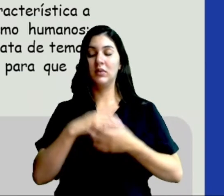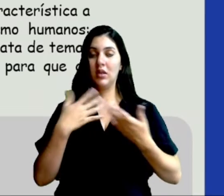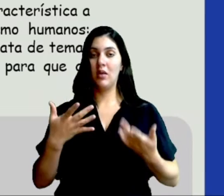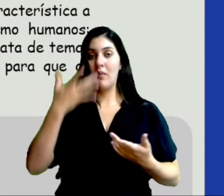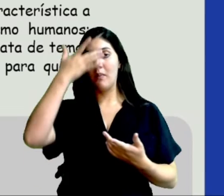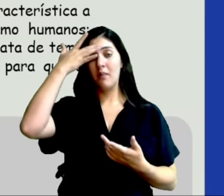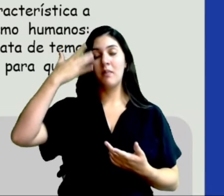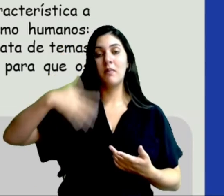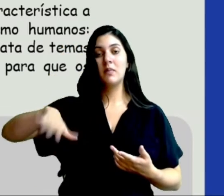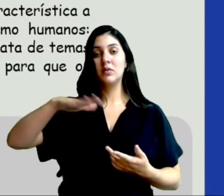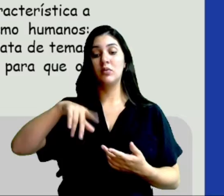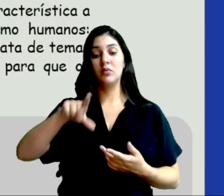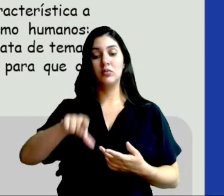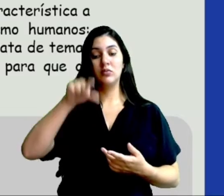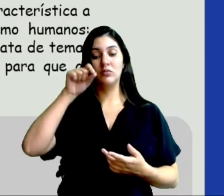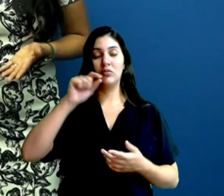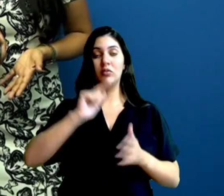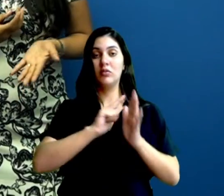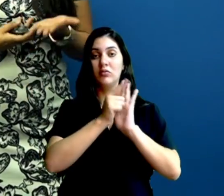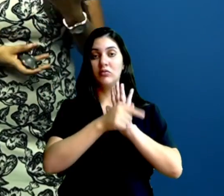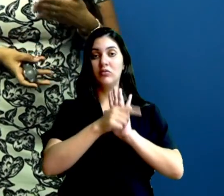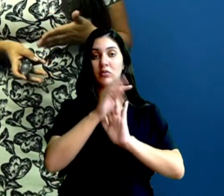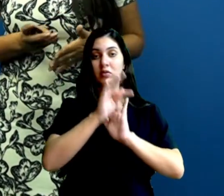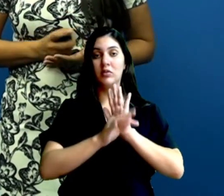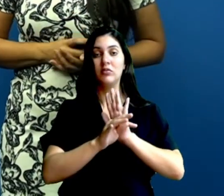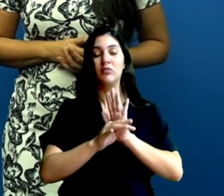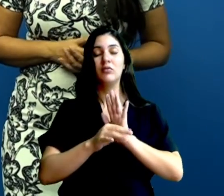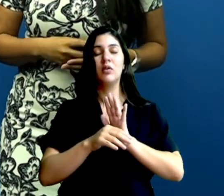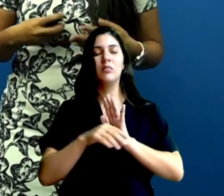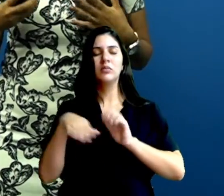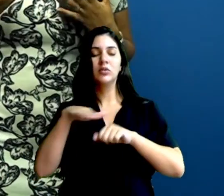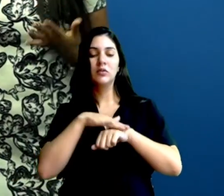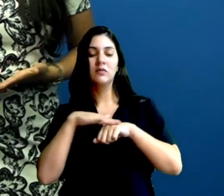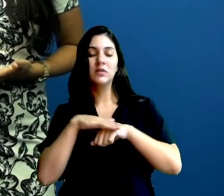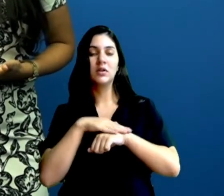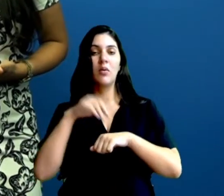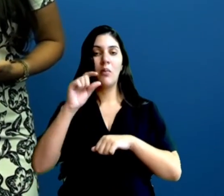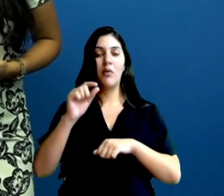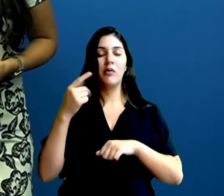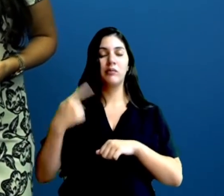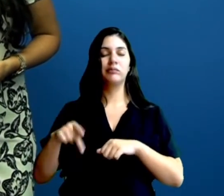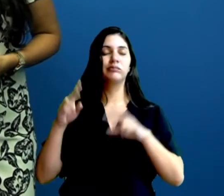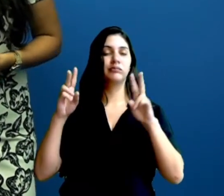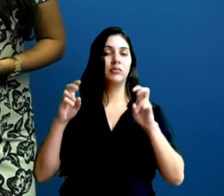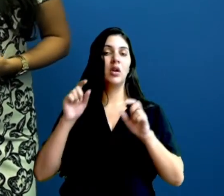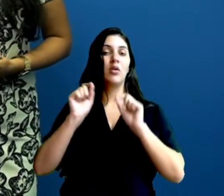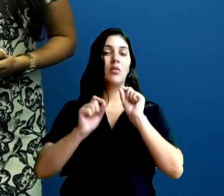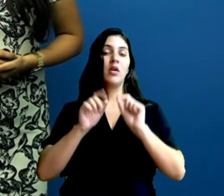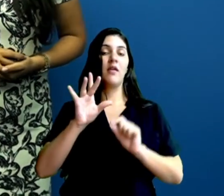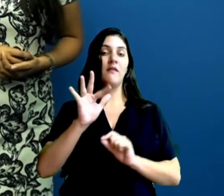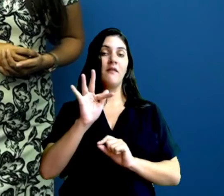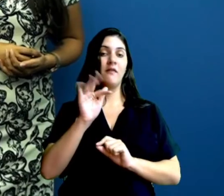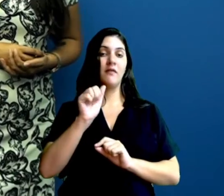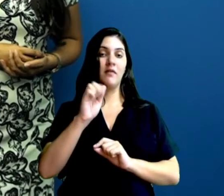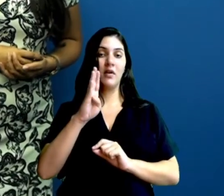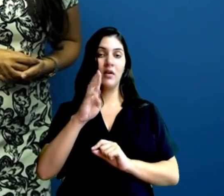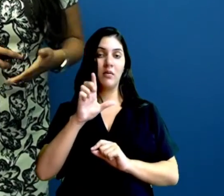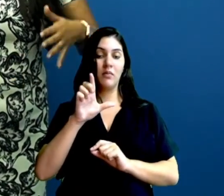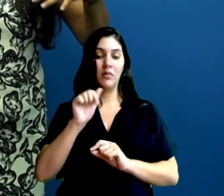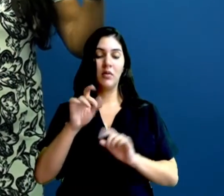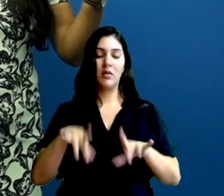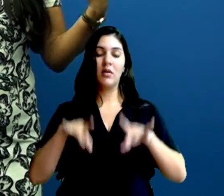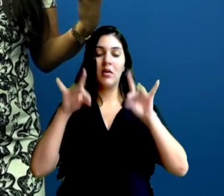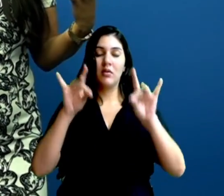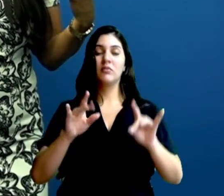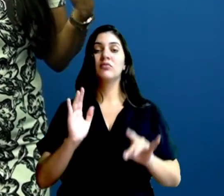Então, pessoal, eu escolhi esse gênero textual para a gente conversar um pouquinho sobre ele, que é a fábula, certo? Como eu disse, são aqueles